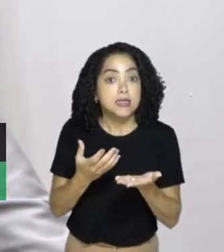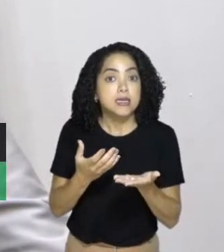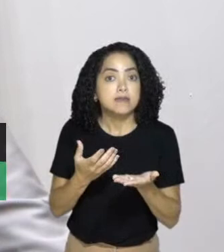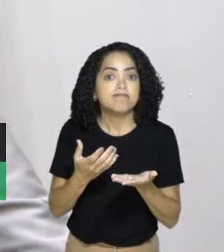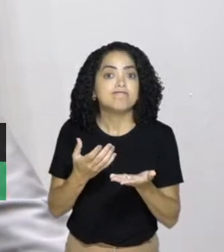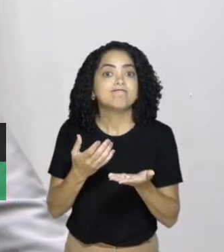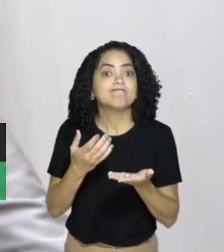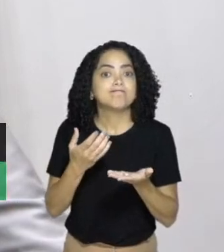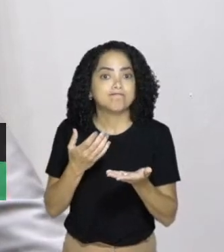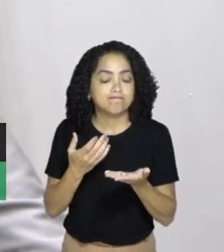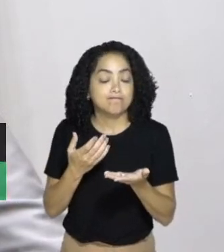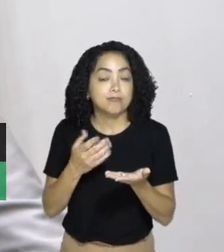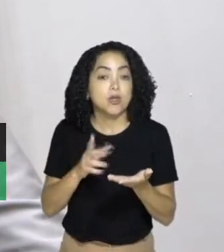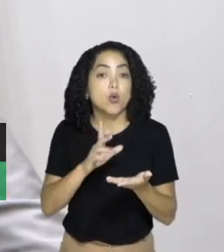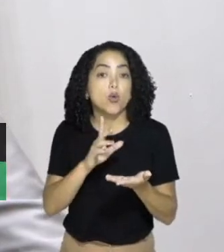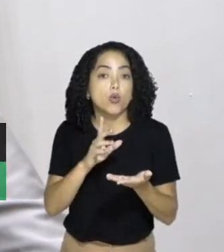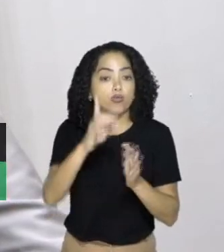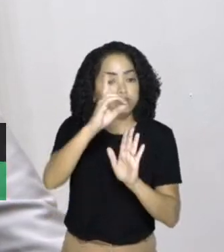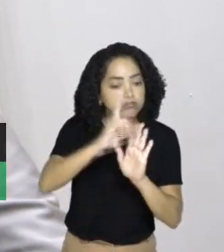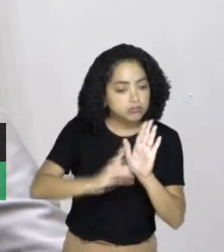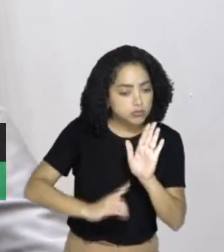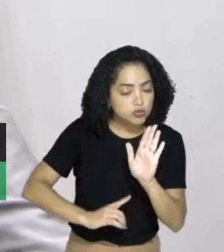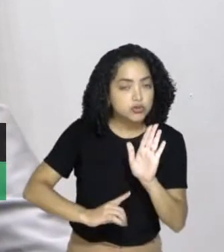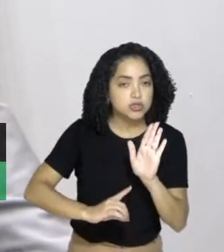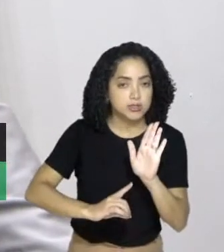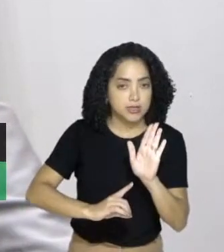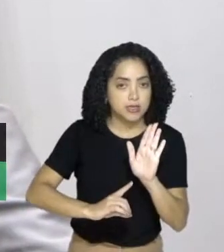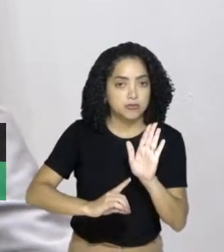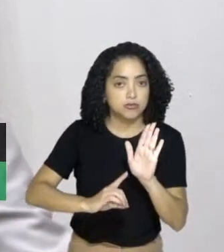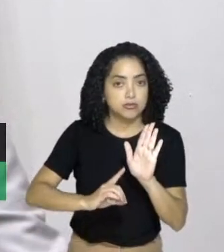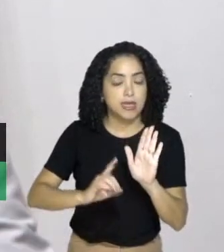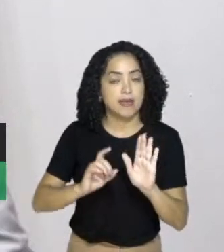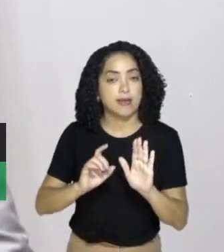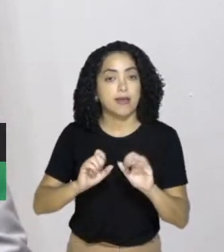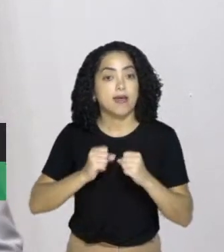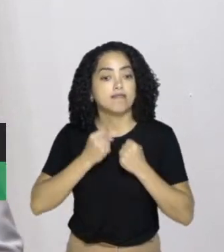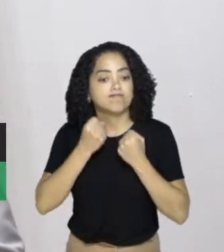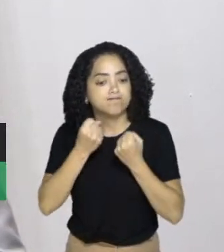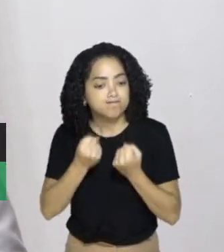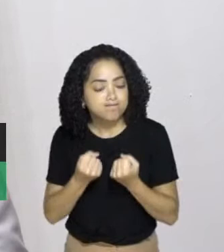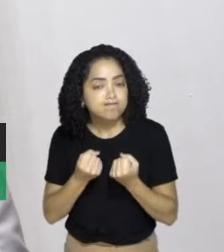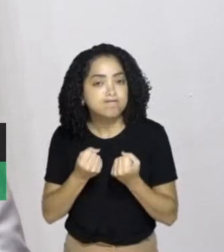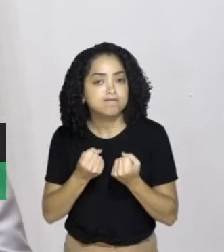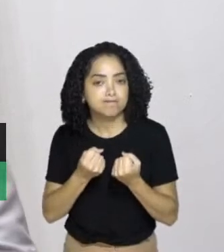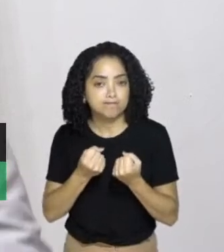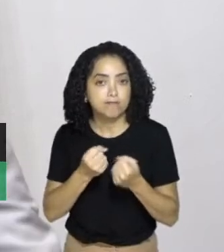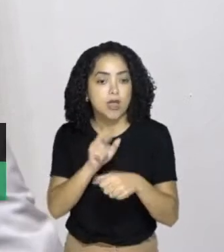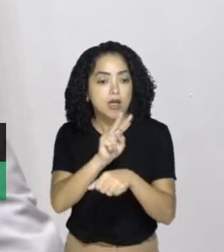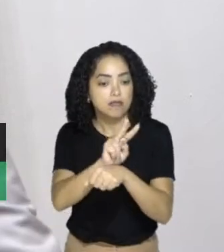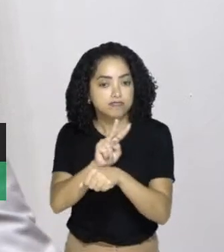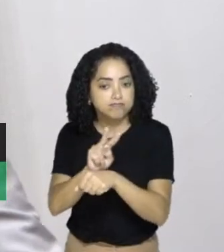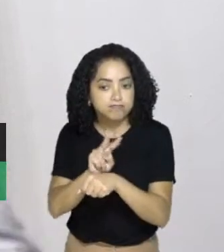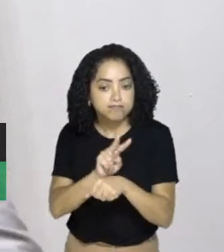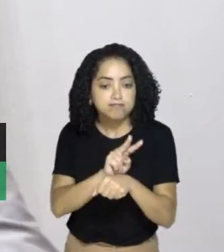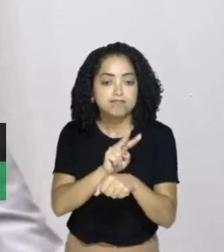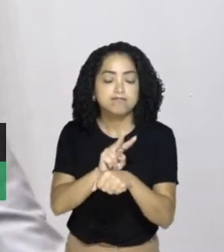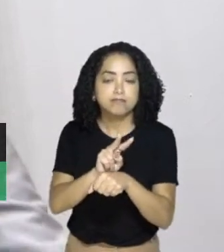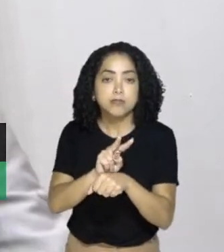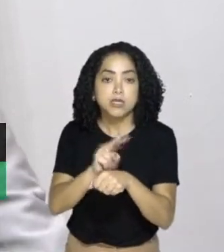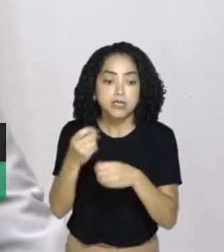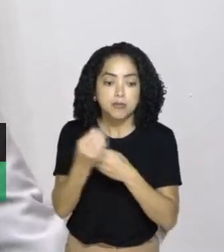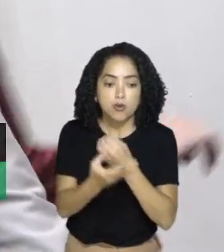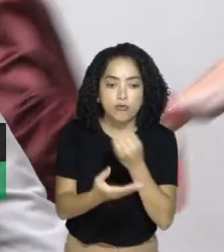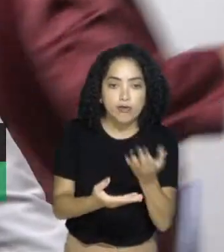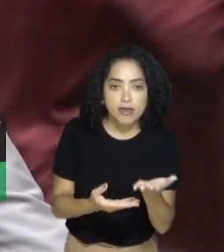mulher o direito à legítima defesa. Ele oferece meios para que ela possa se defender também de um